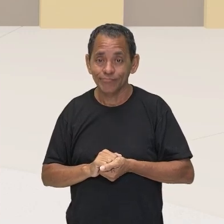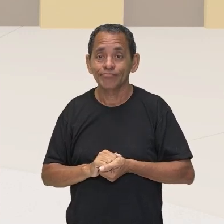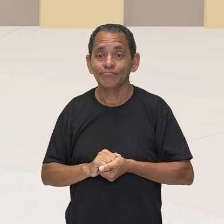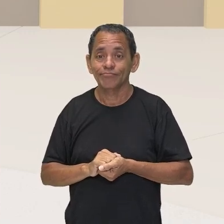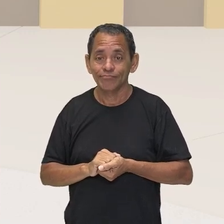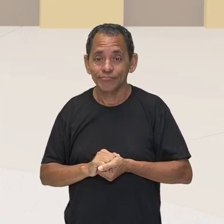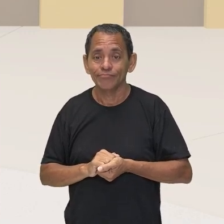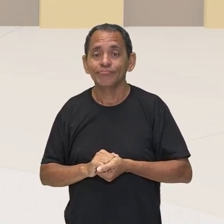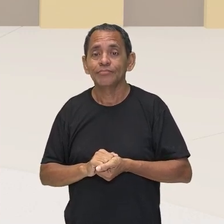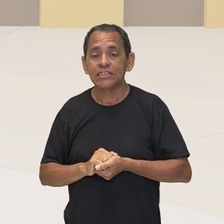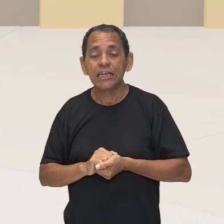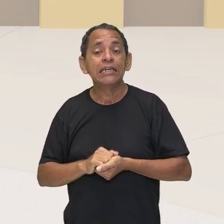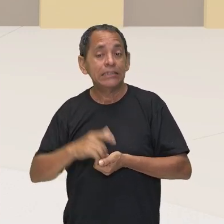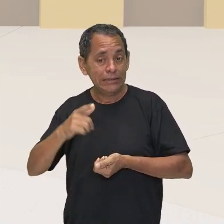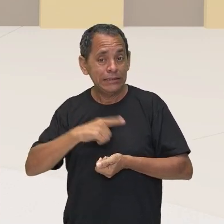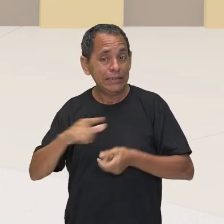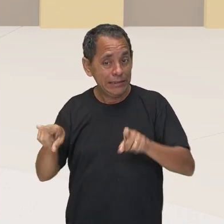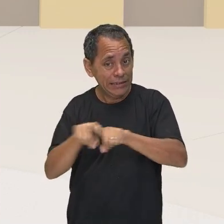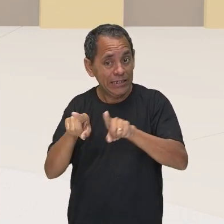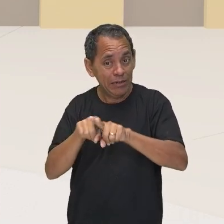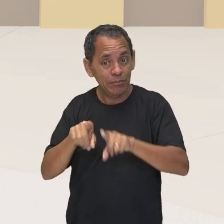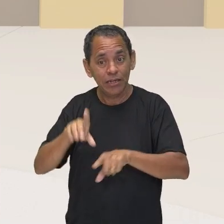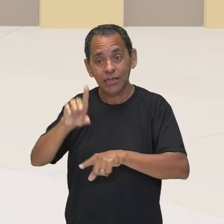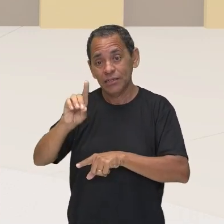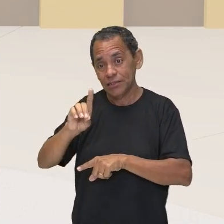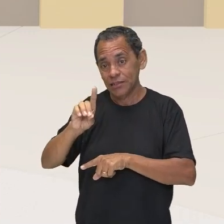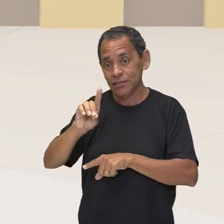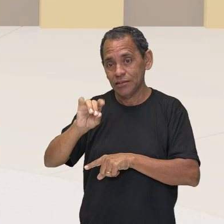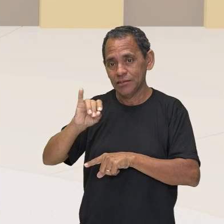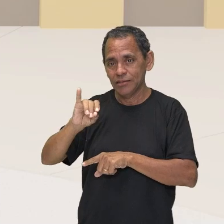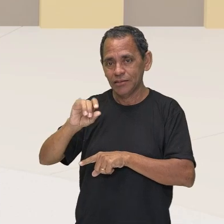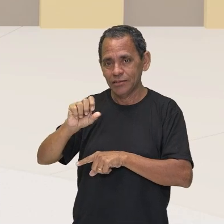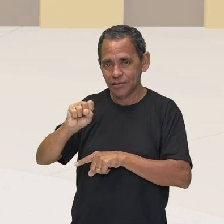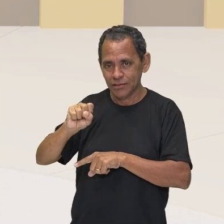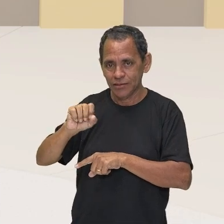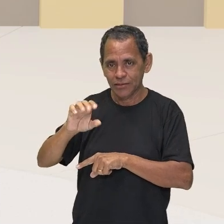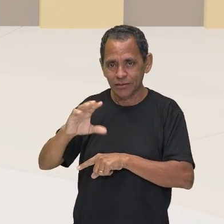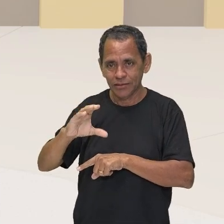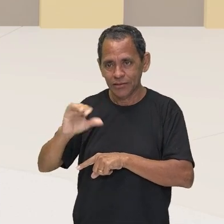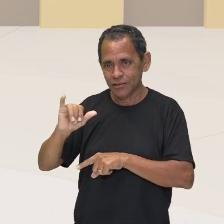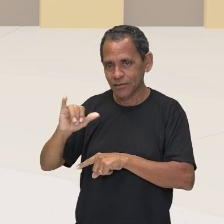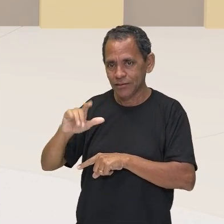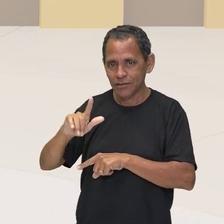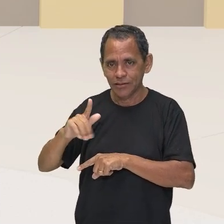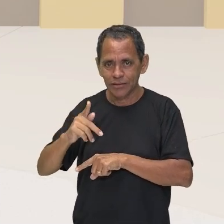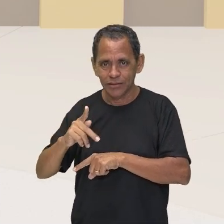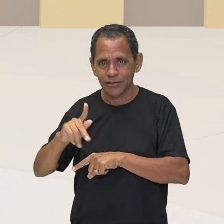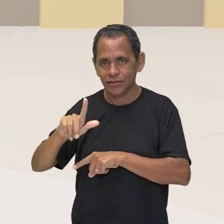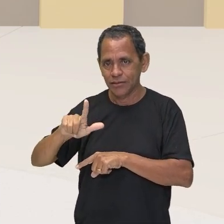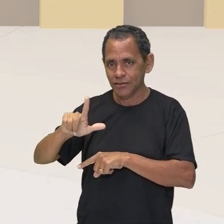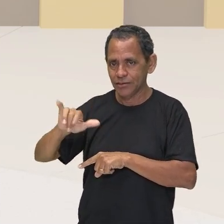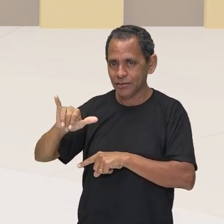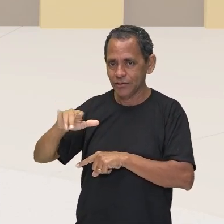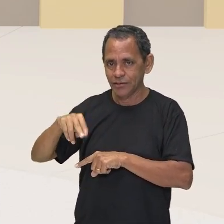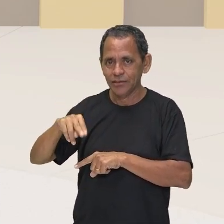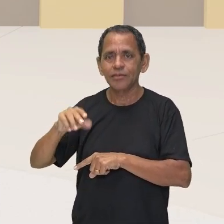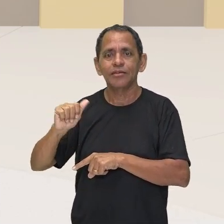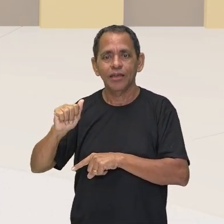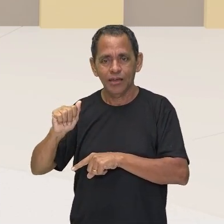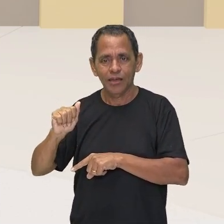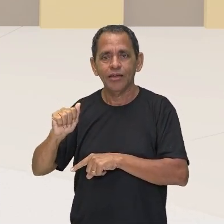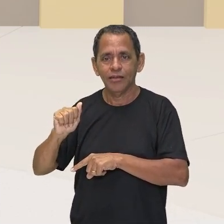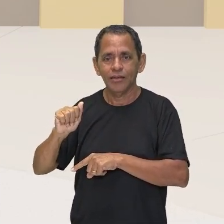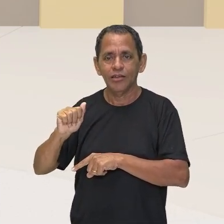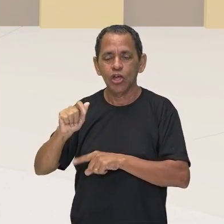né, ele é o pontapé de todo objetivo que a gente precisa alcançar. Então, a